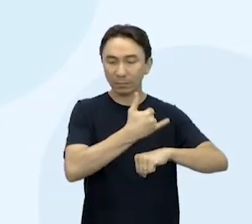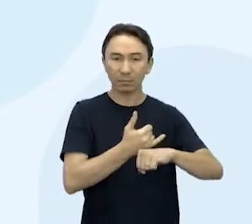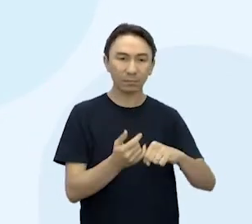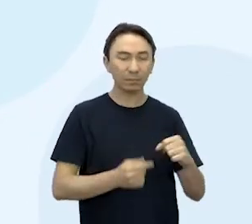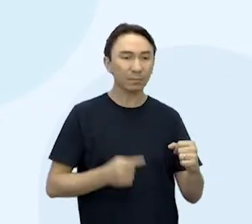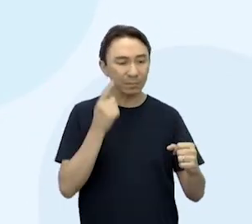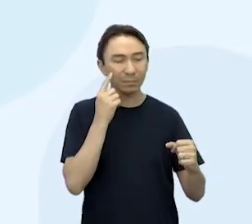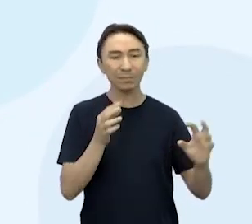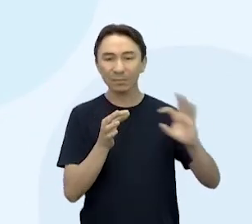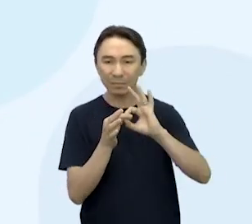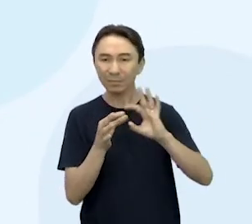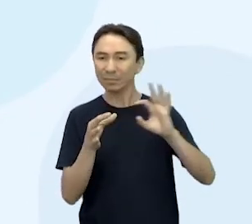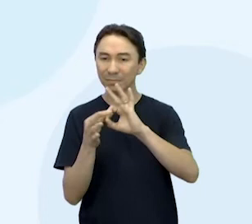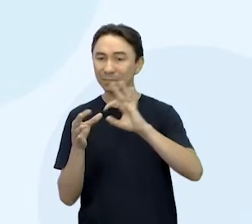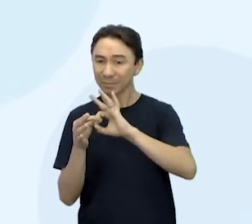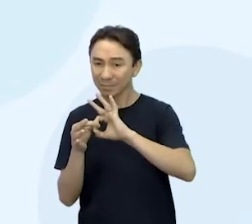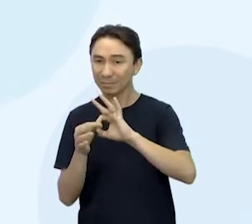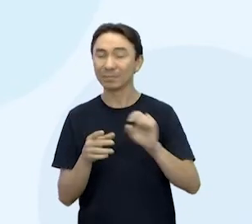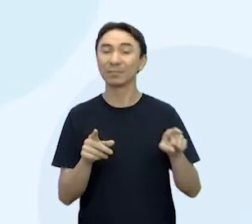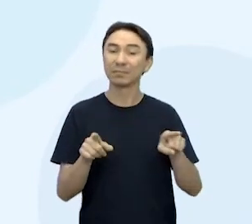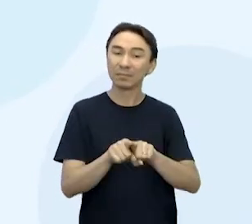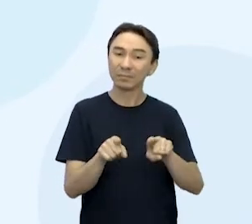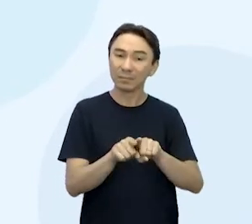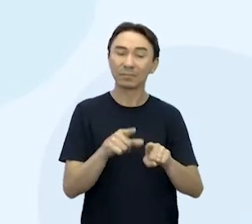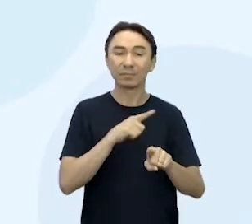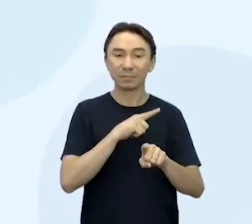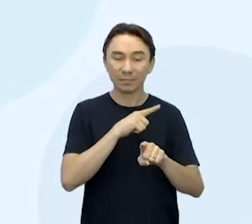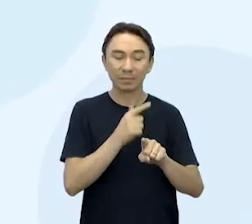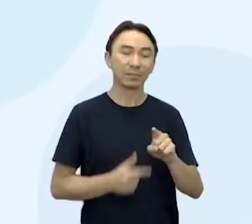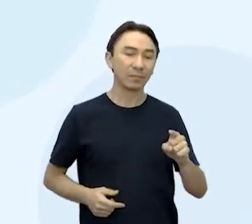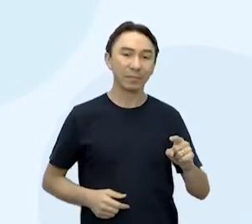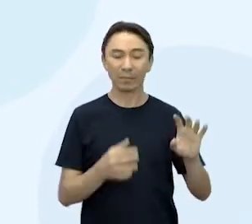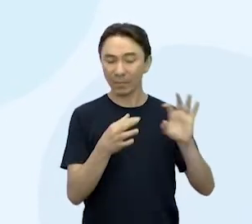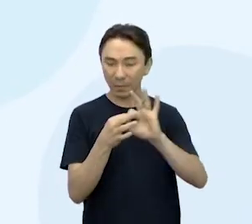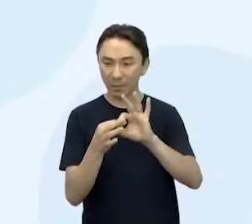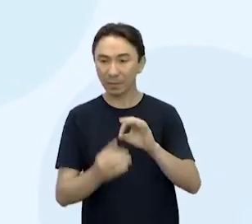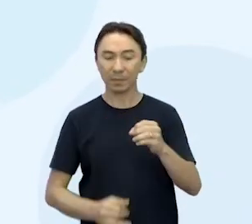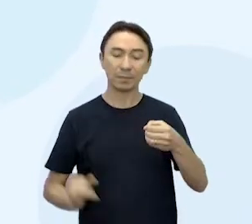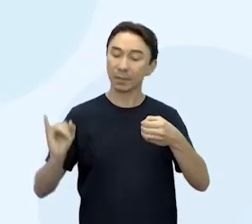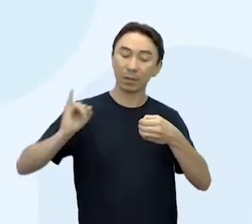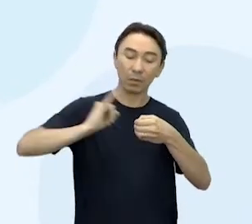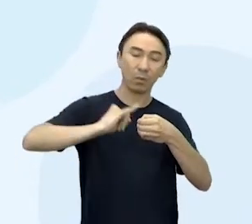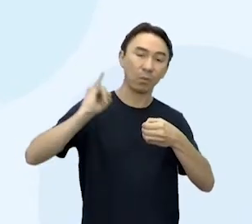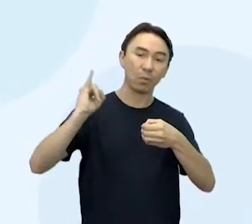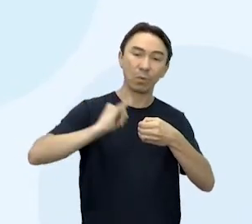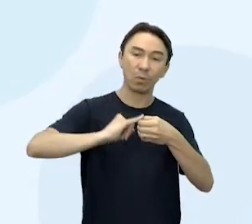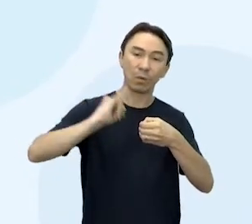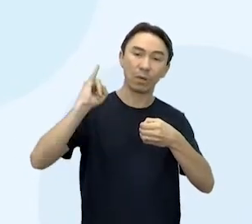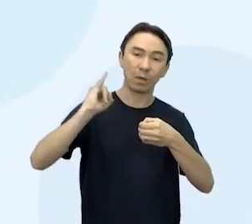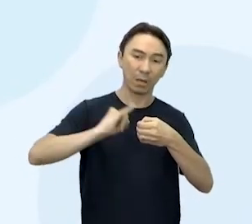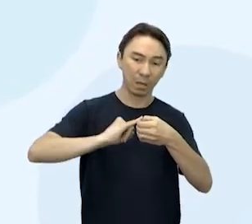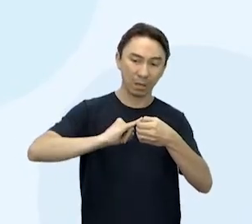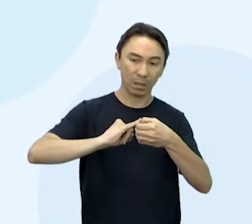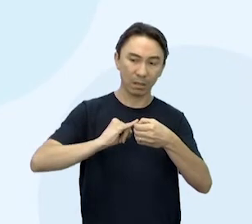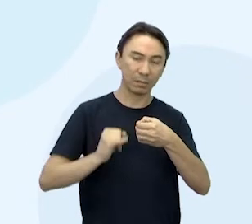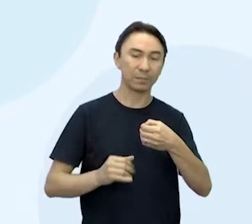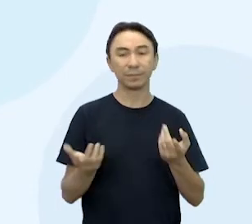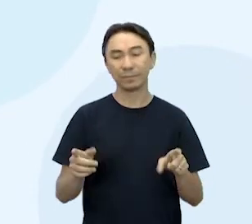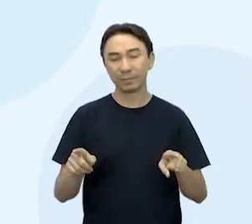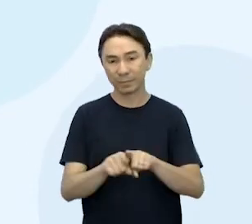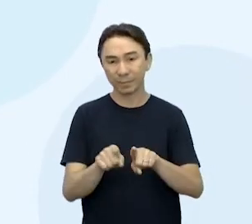além de ligação metálica, a gente retomou ligação iônica, tá? Então, ligação iônica, ligação metálica,